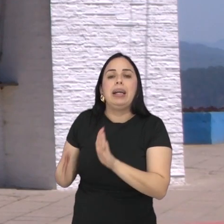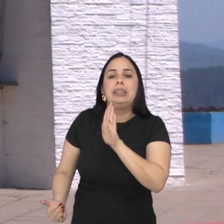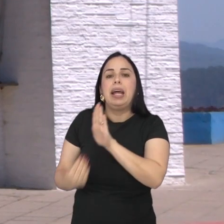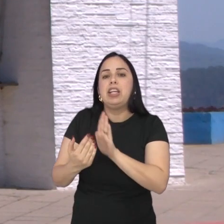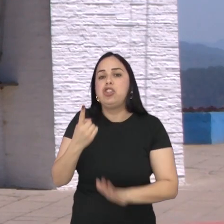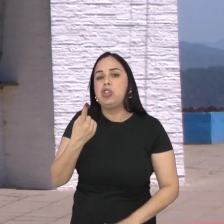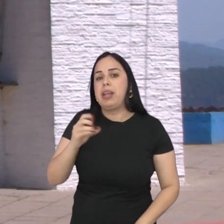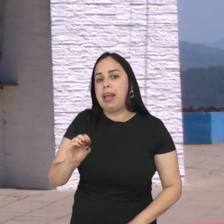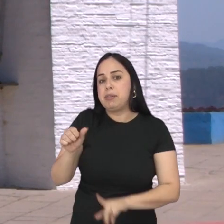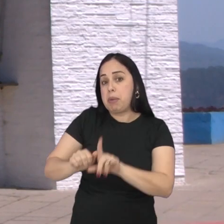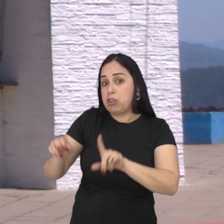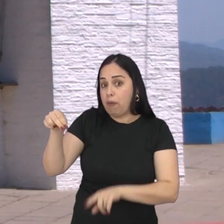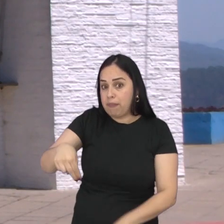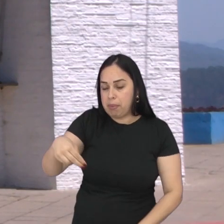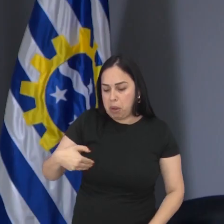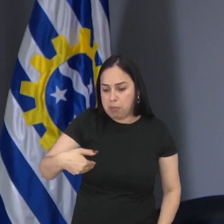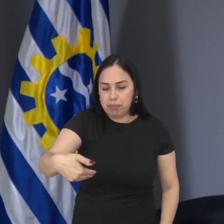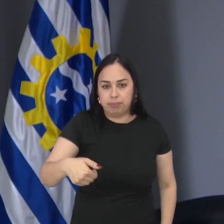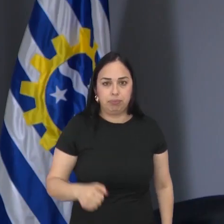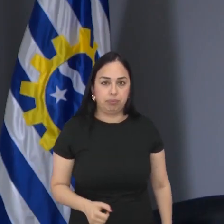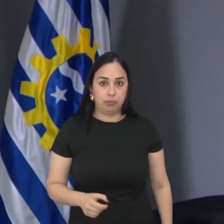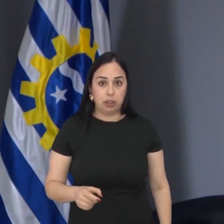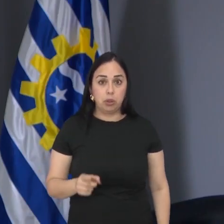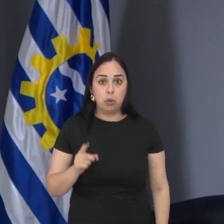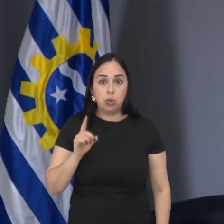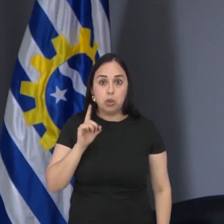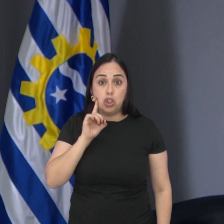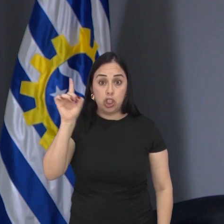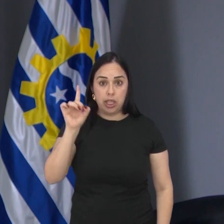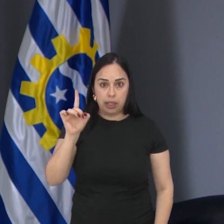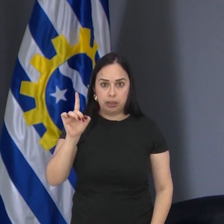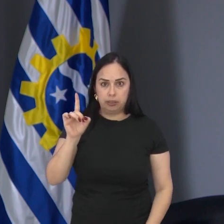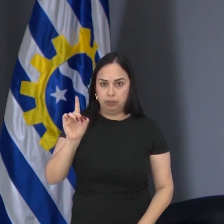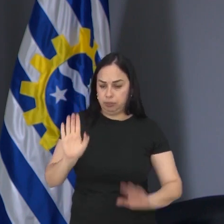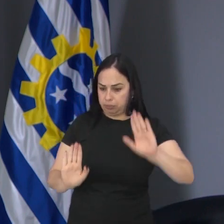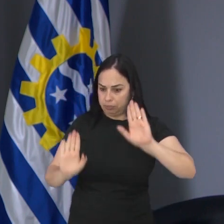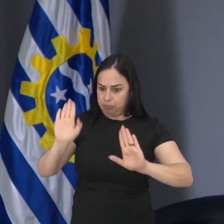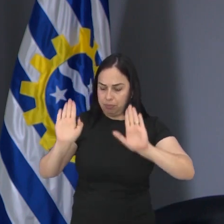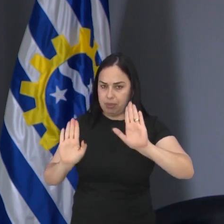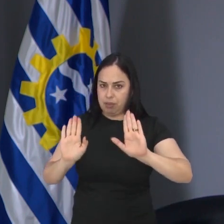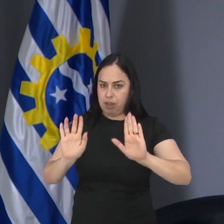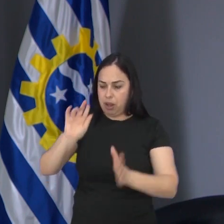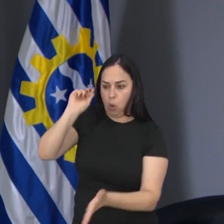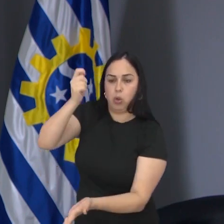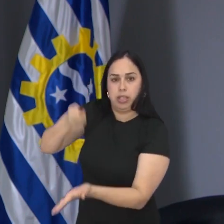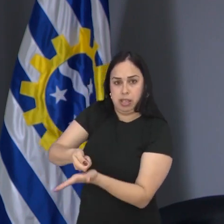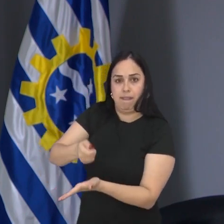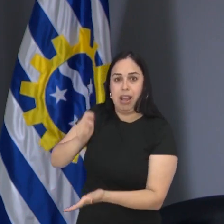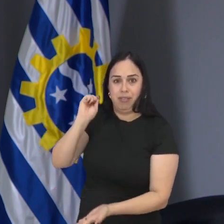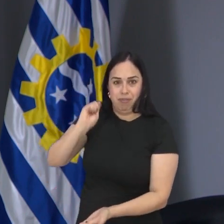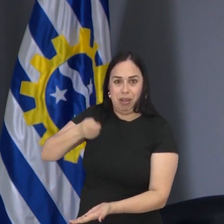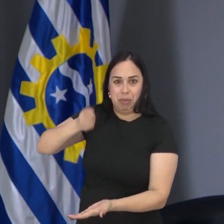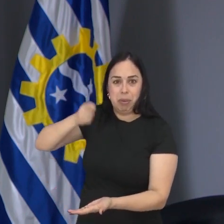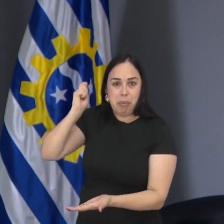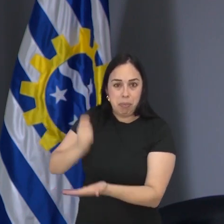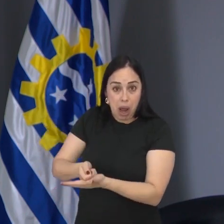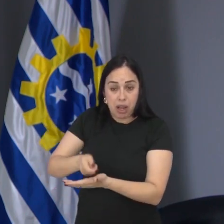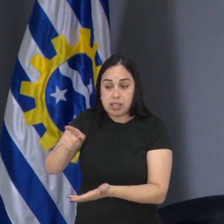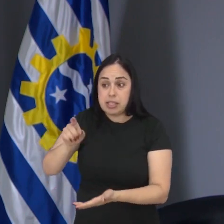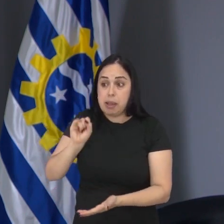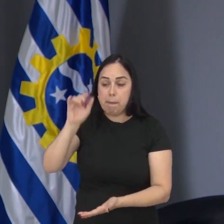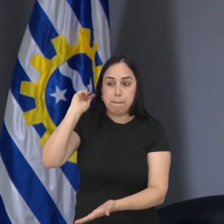propostas até o dia 10 de novembro. No dia da abertura dos envelopes, acontecerá um leilão. Quem pagar mais